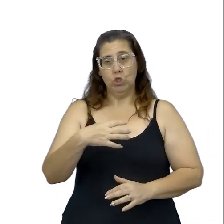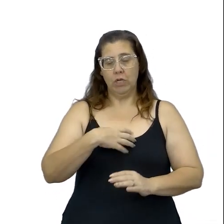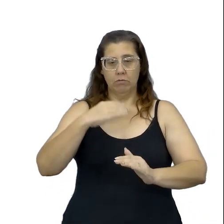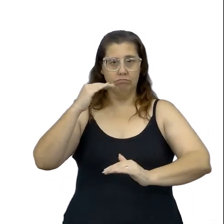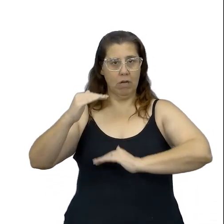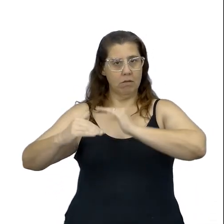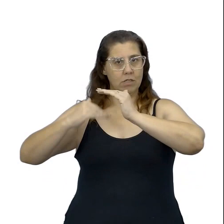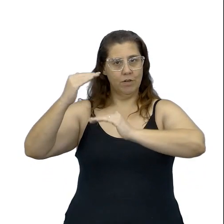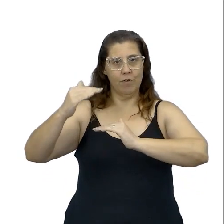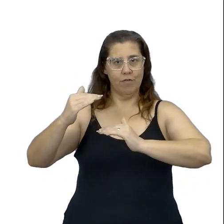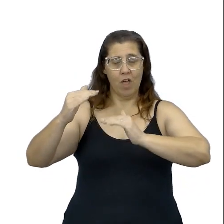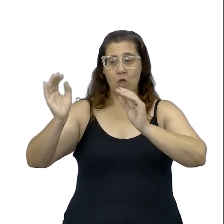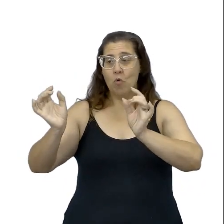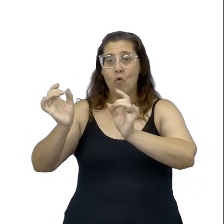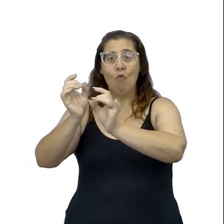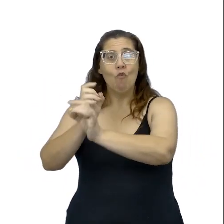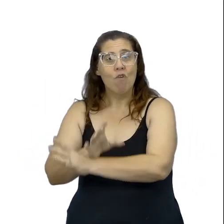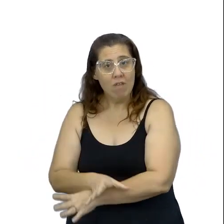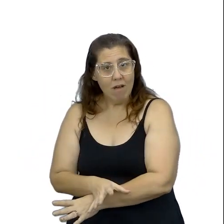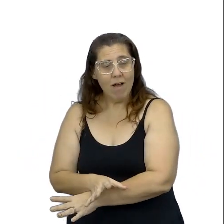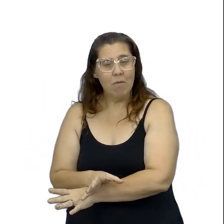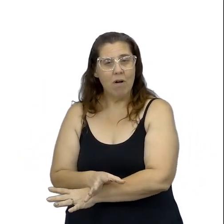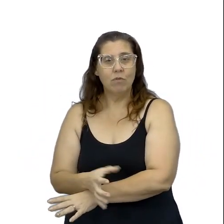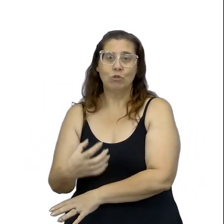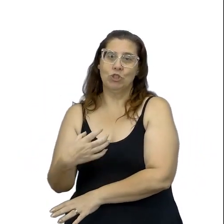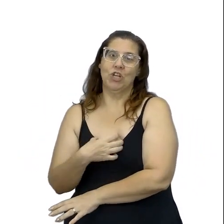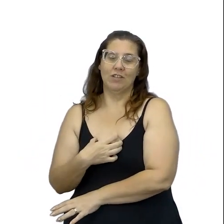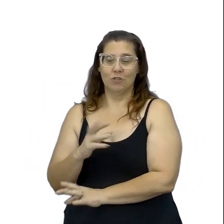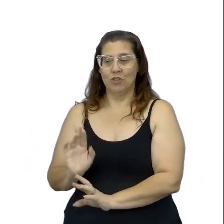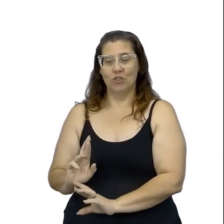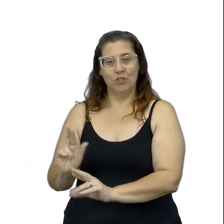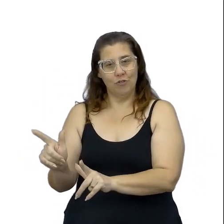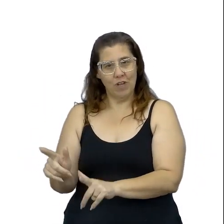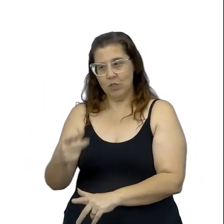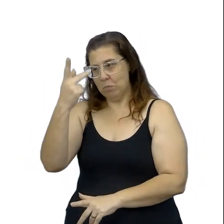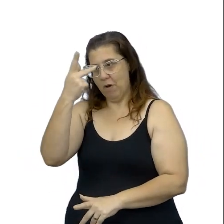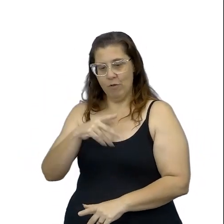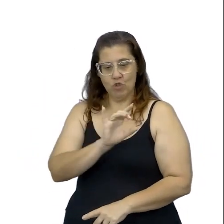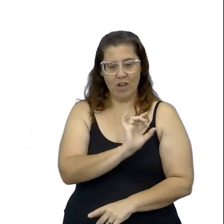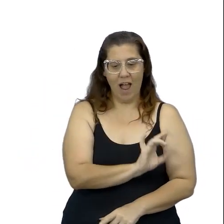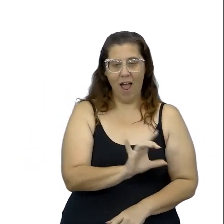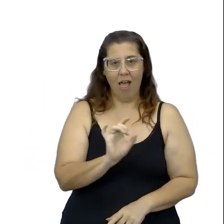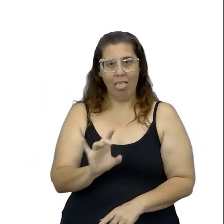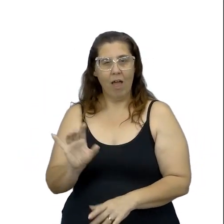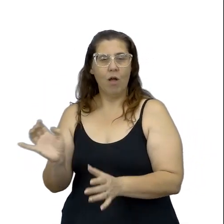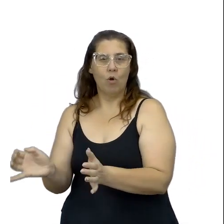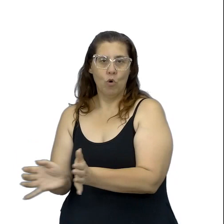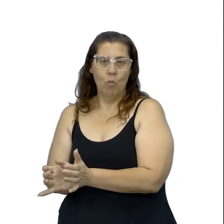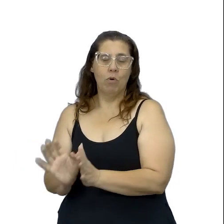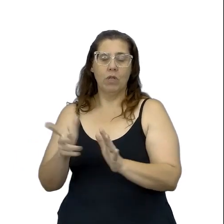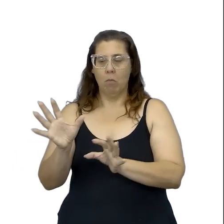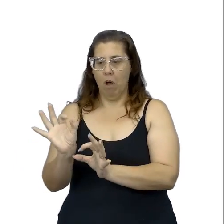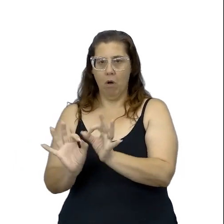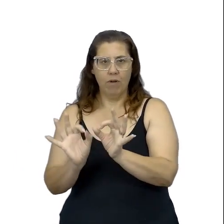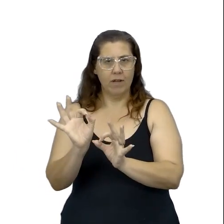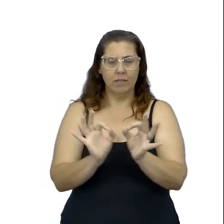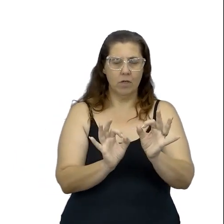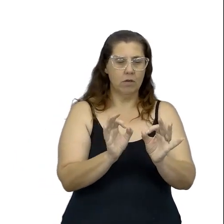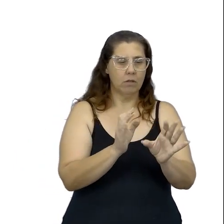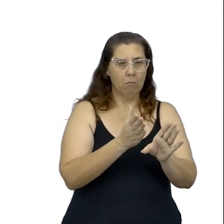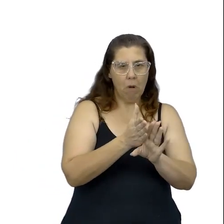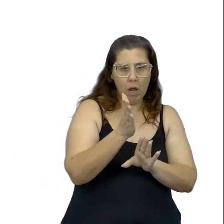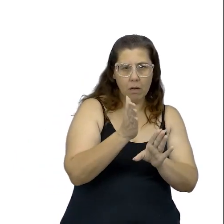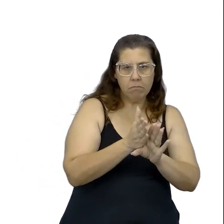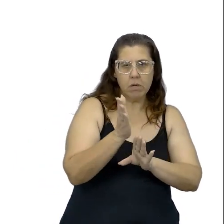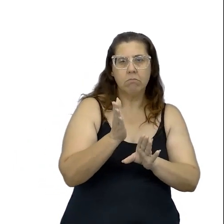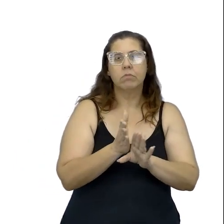desenvolvimento e um produto final personalizado, né? Então, a organização das